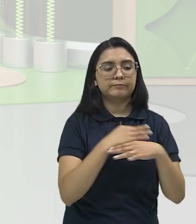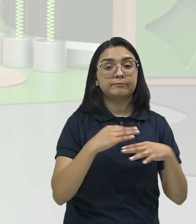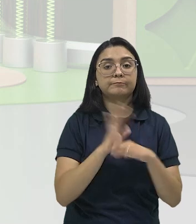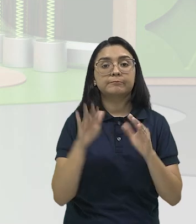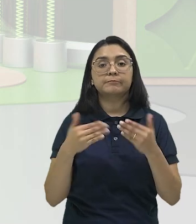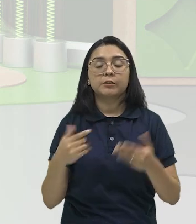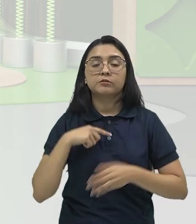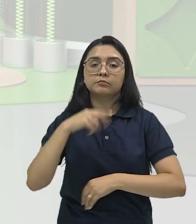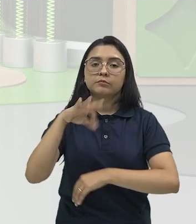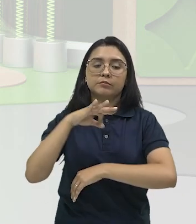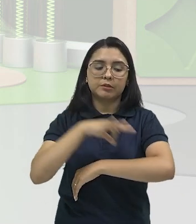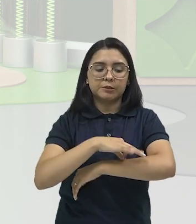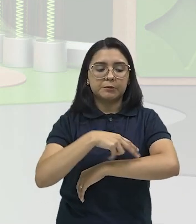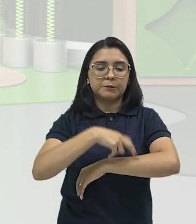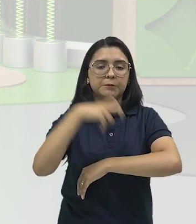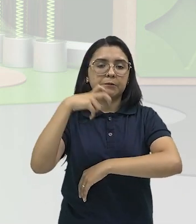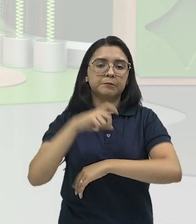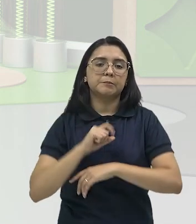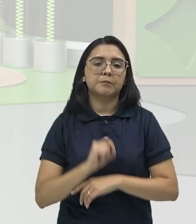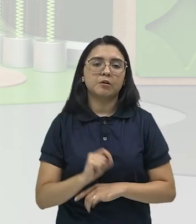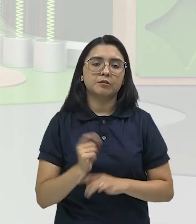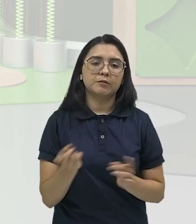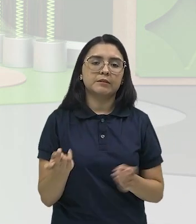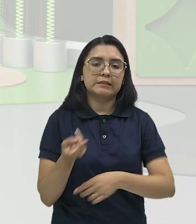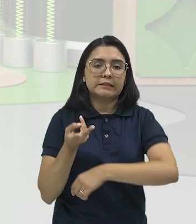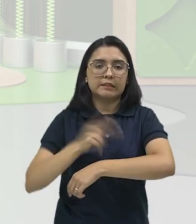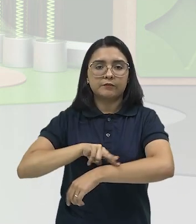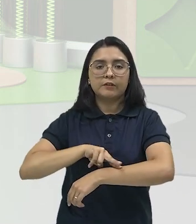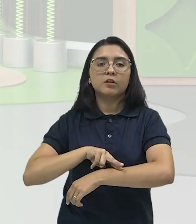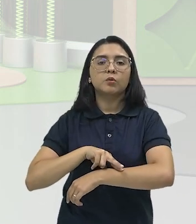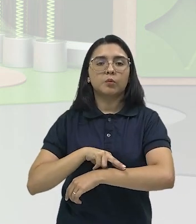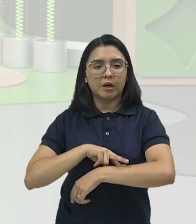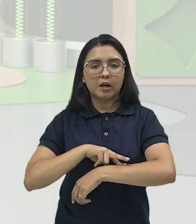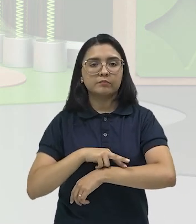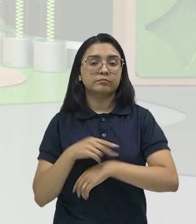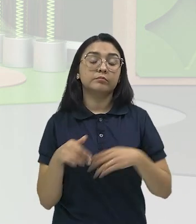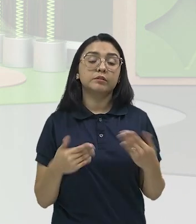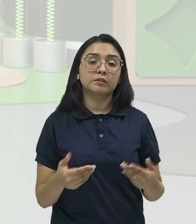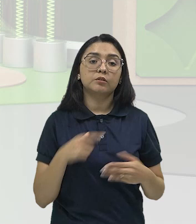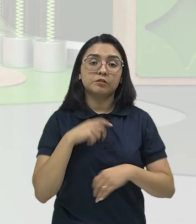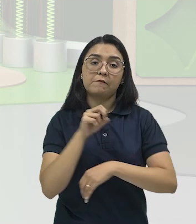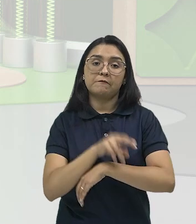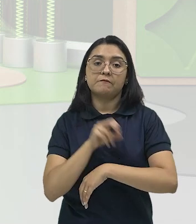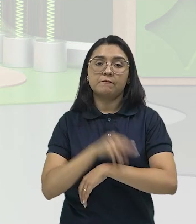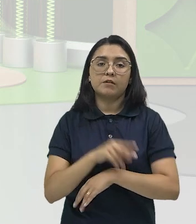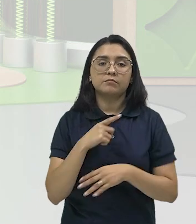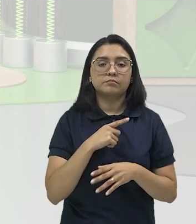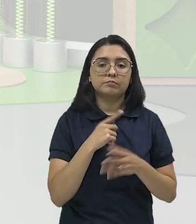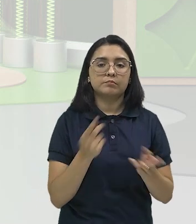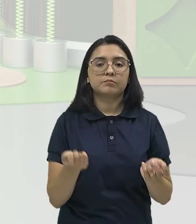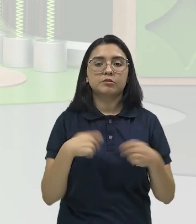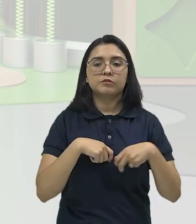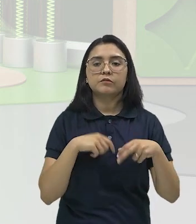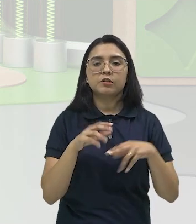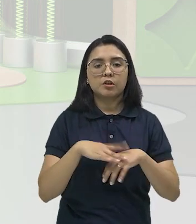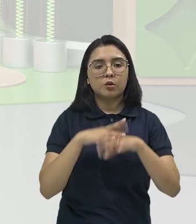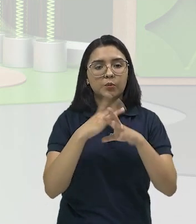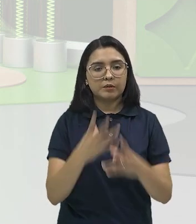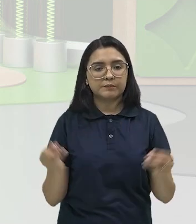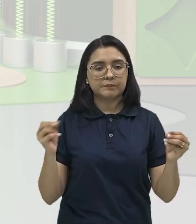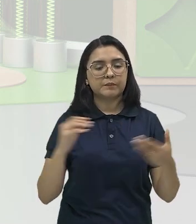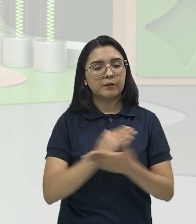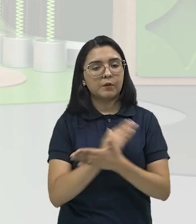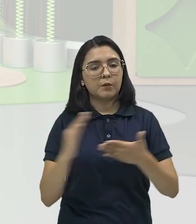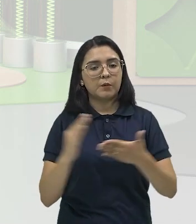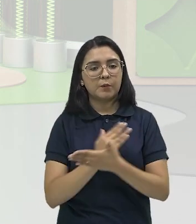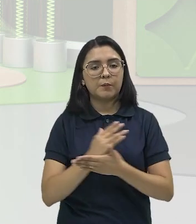quando vão sugar o sangue humano, eles acabam transferindo esses vírus e esses vírus são causador de doenças, tá?